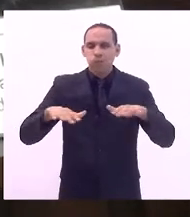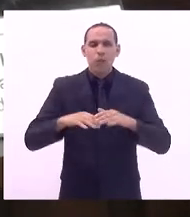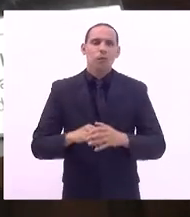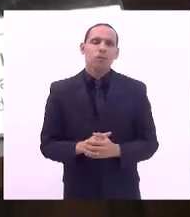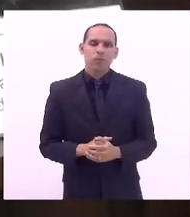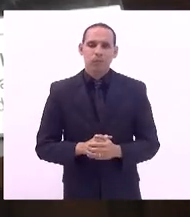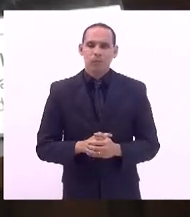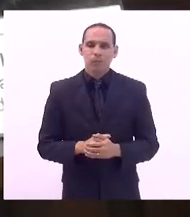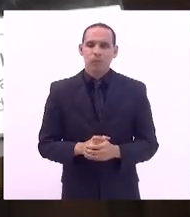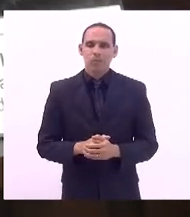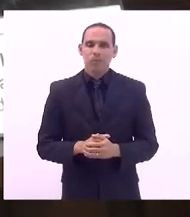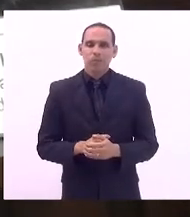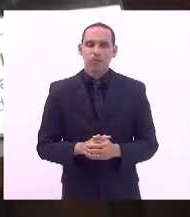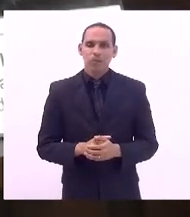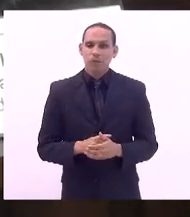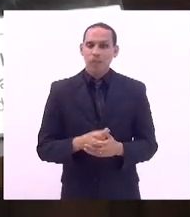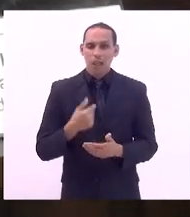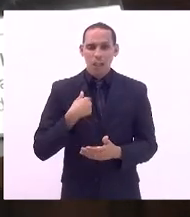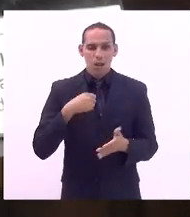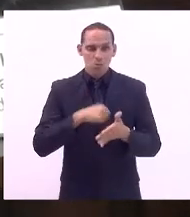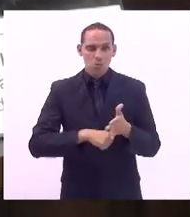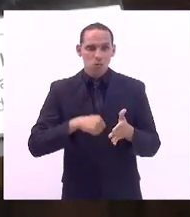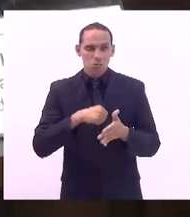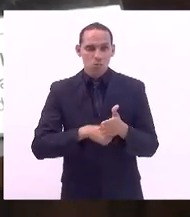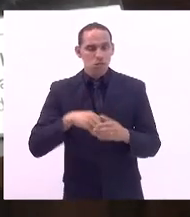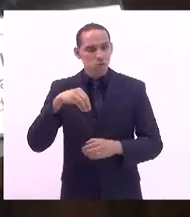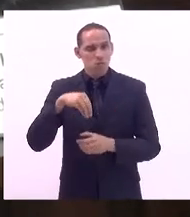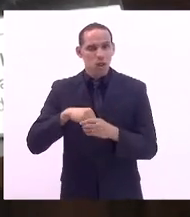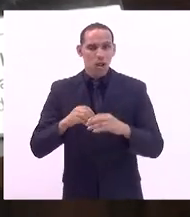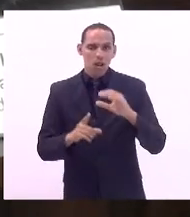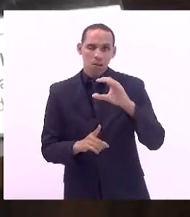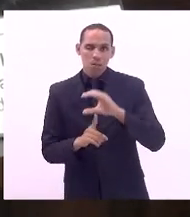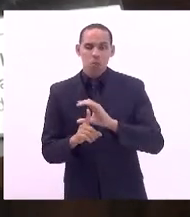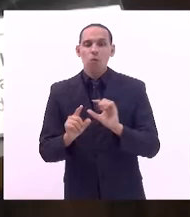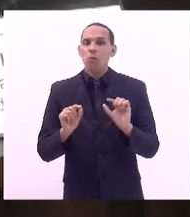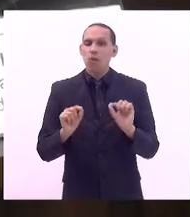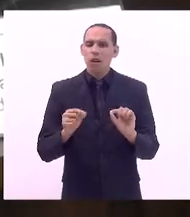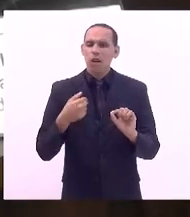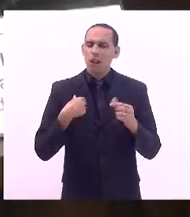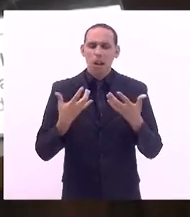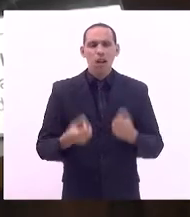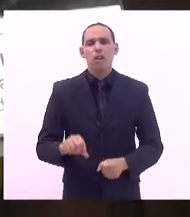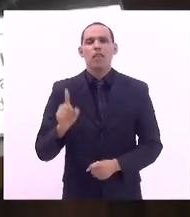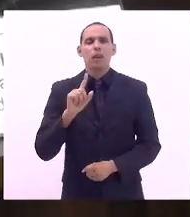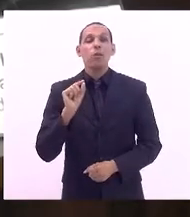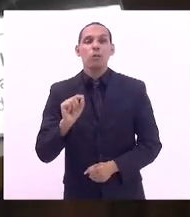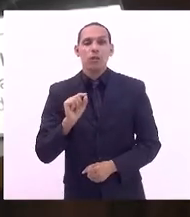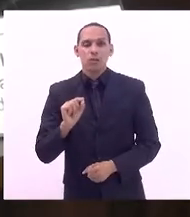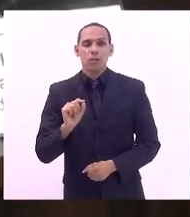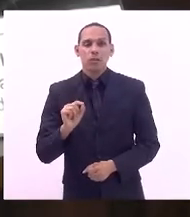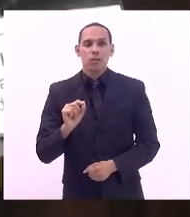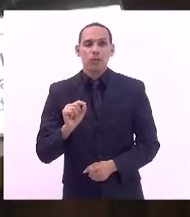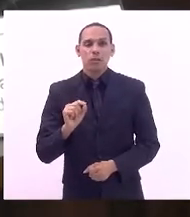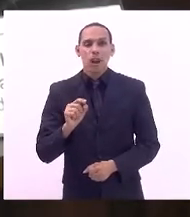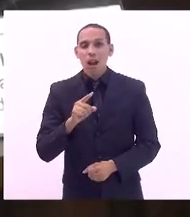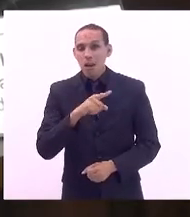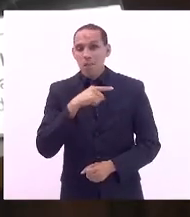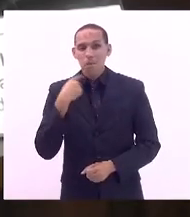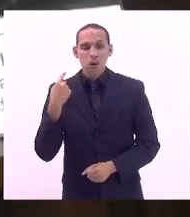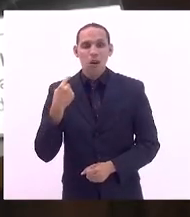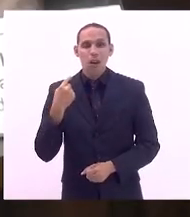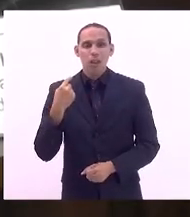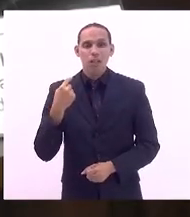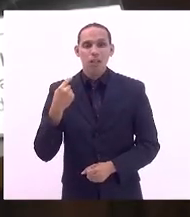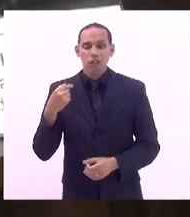e uma das coisas que eu luto dentro da Capelania eu não aceito o que a morte chegue antes